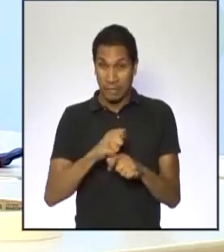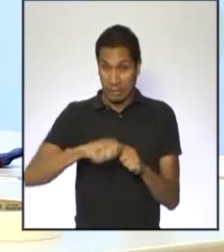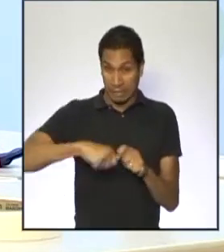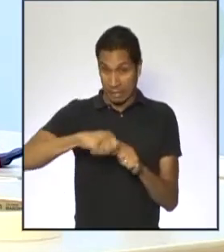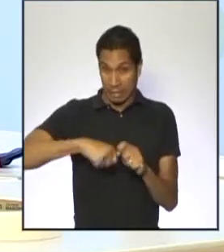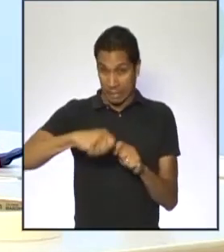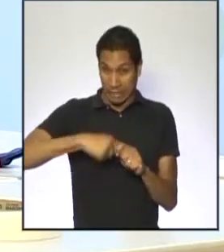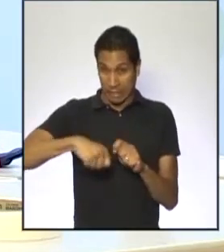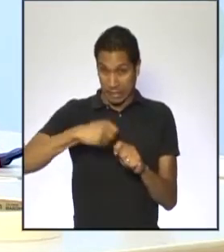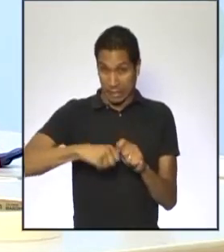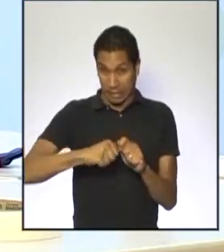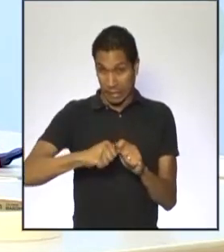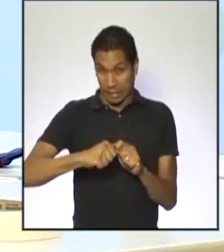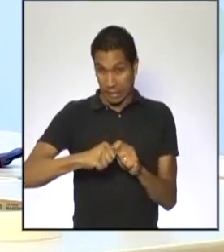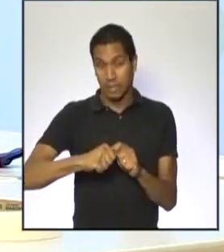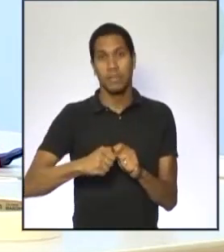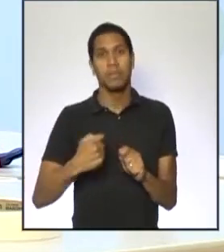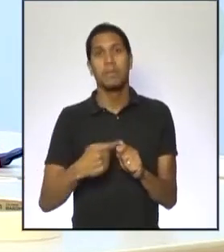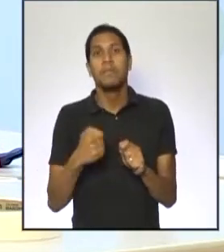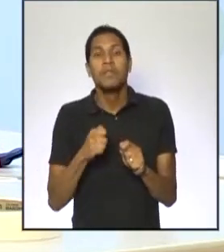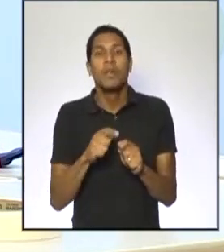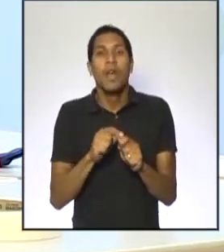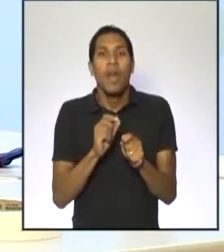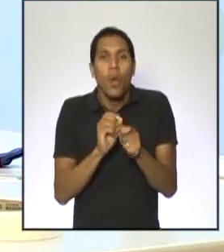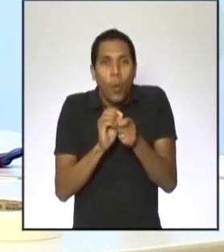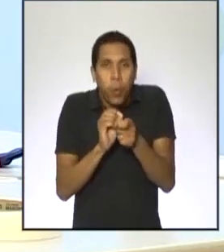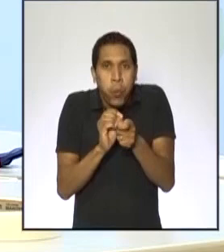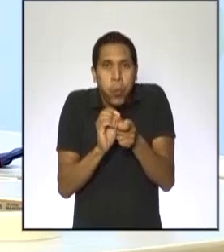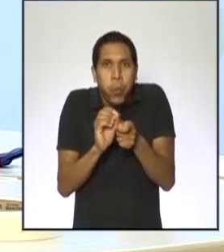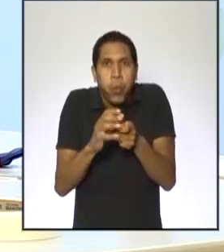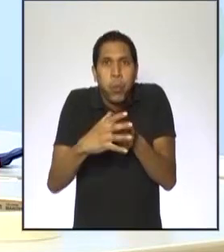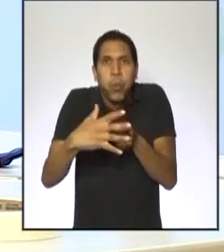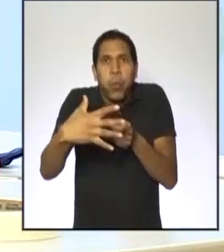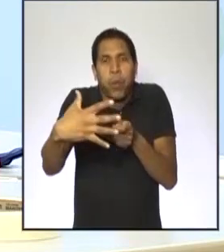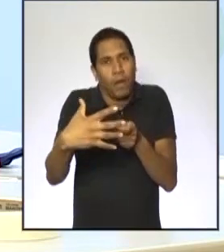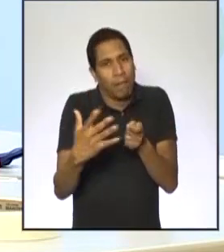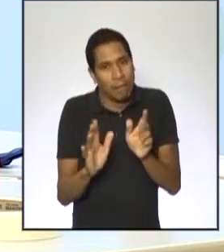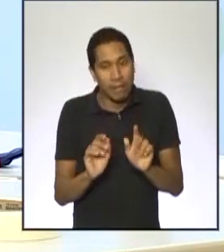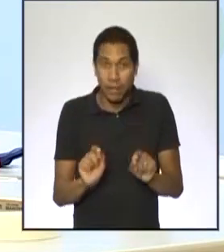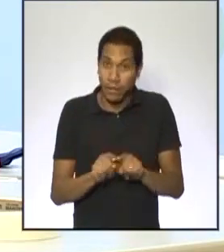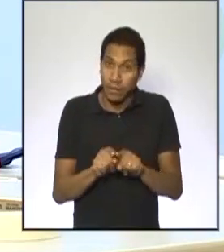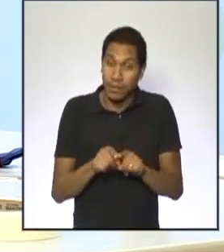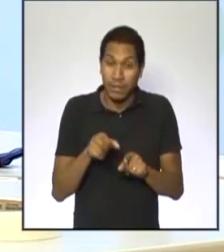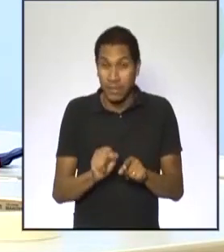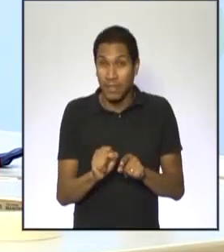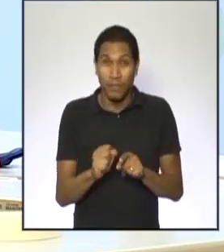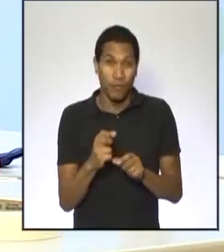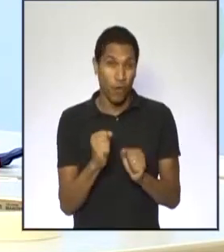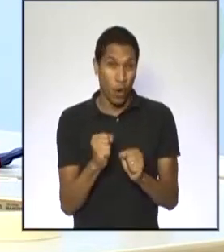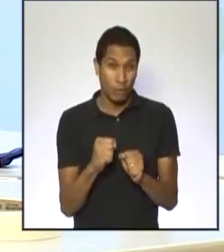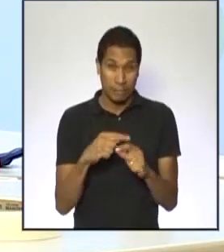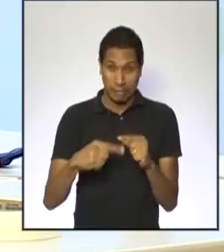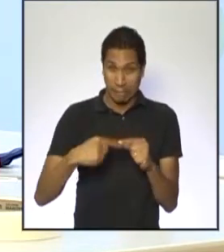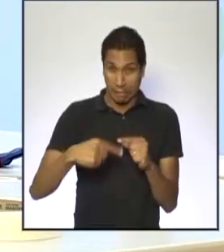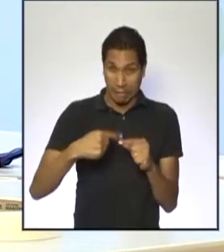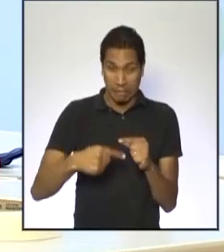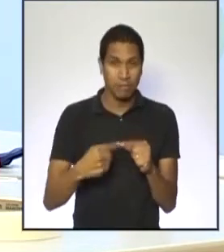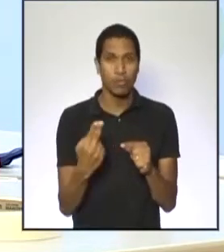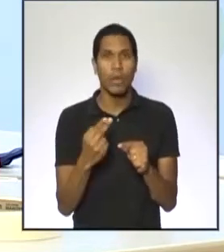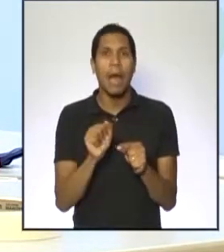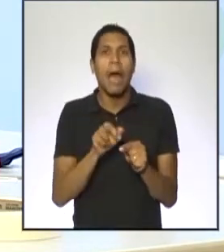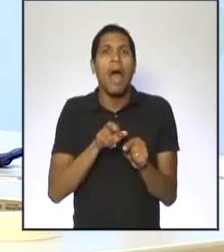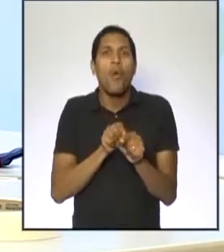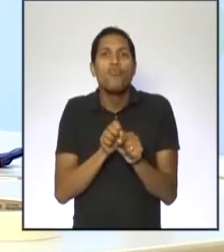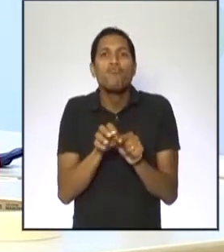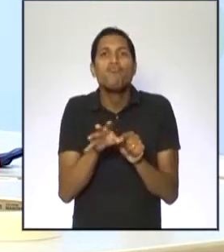consiga encher, tá? Então, não prendam muito aqui, porque se ela prender, a gente não vai conseguir encher a bexiga. Eu